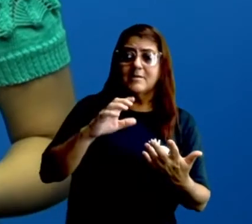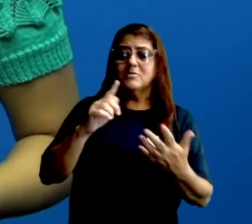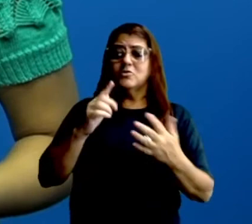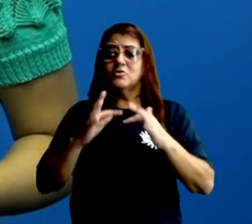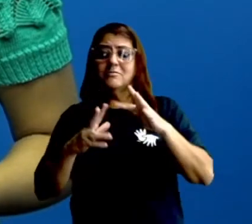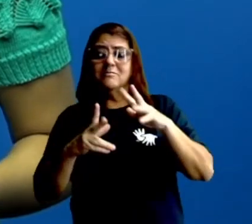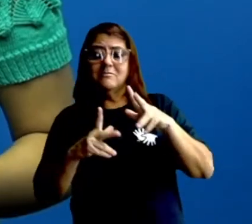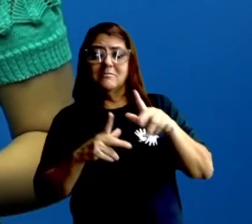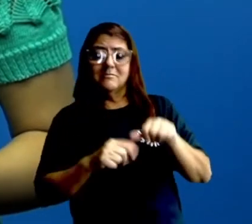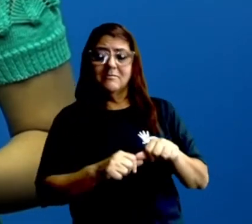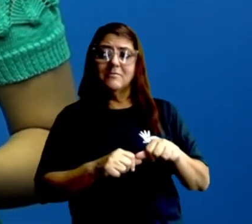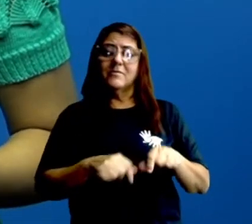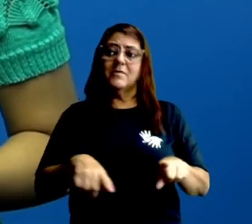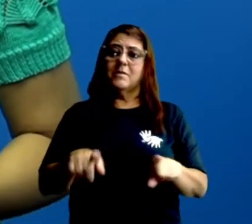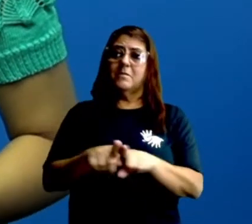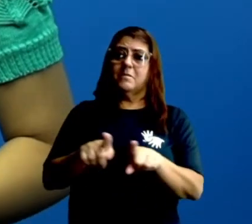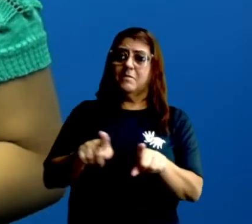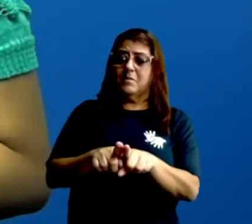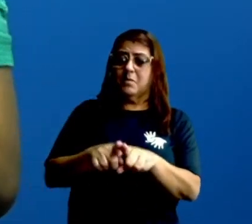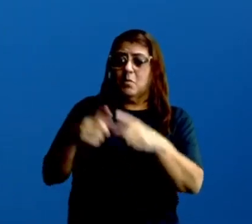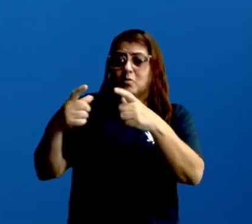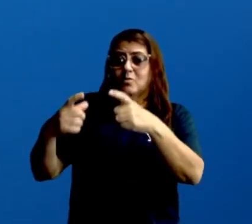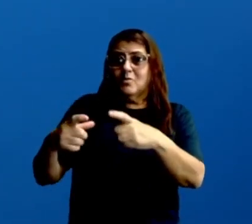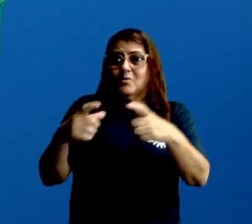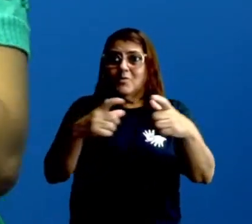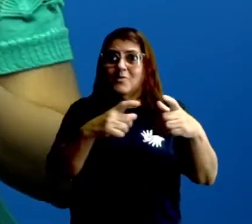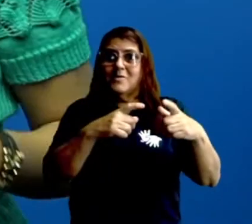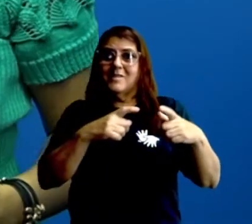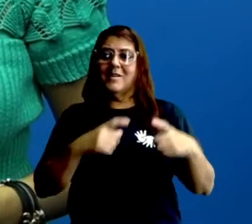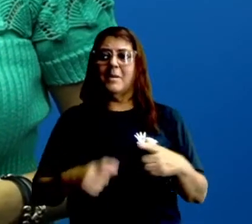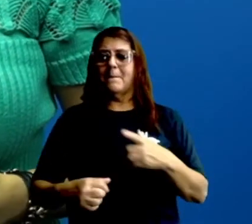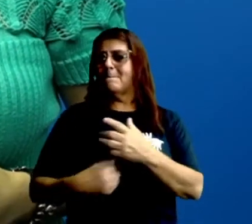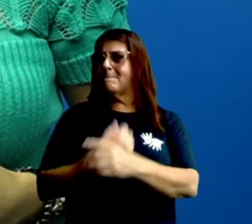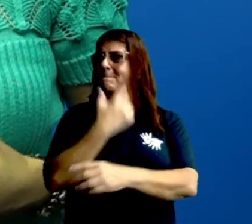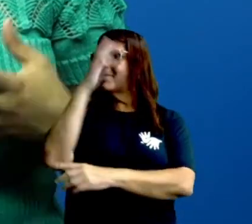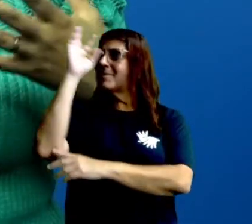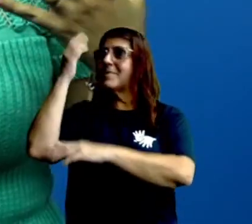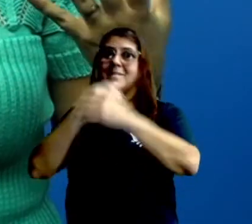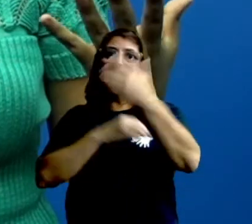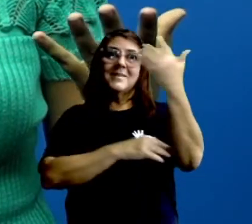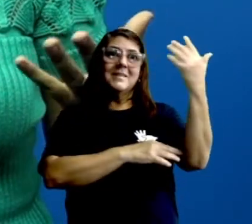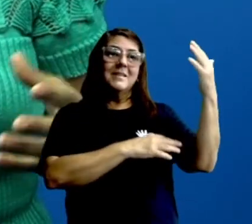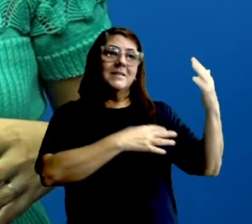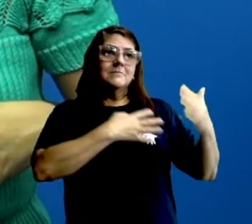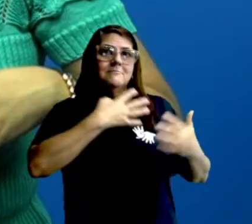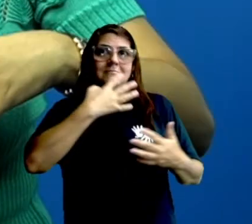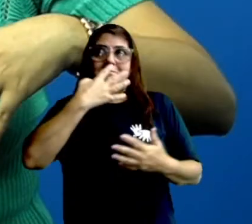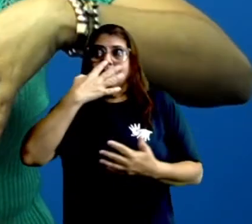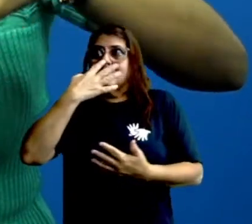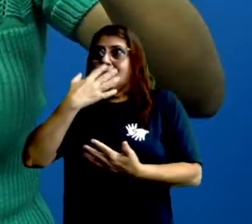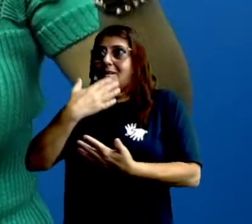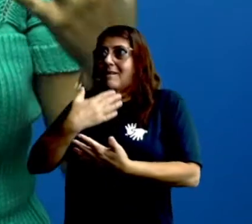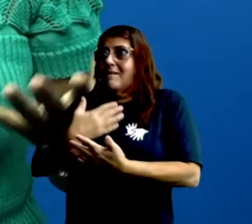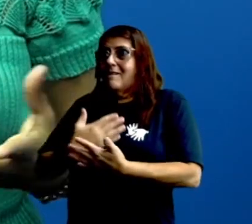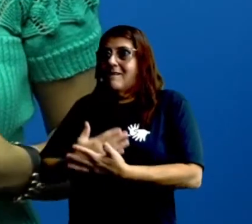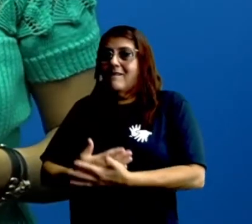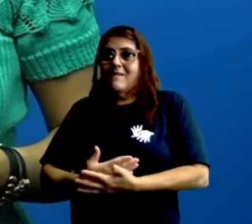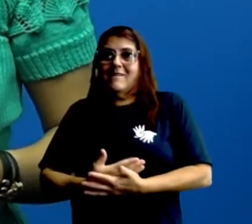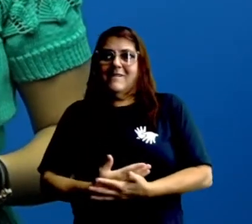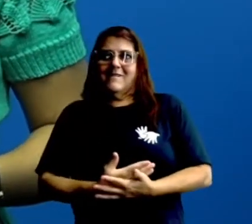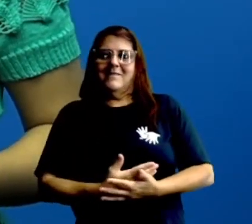nosso não são nosso continente mas não turnê se a gente consegue ver a floresta amazônica né como uma representação de um